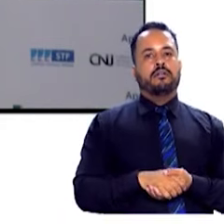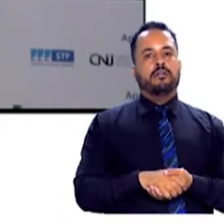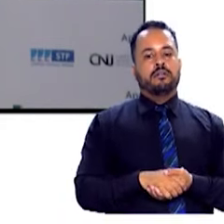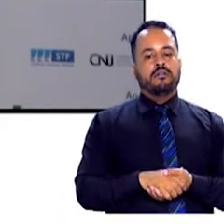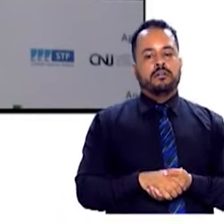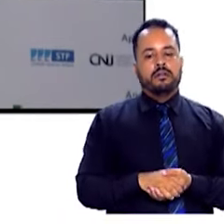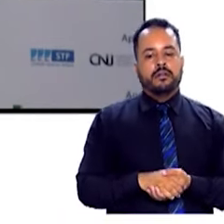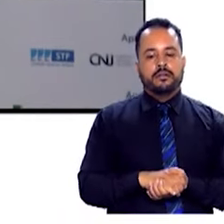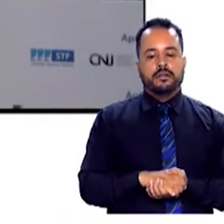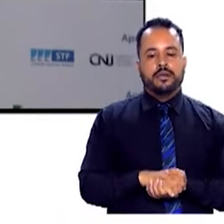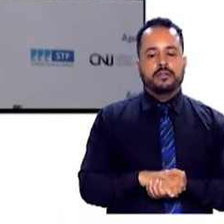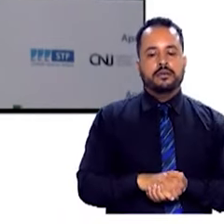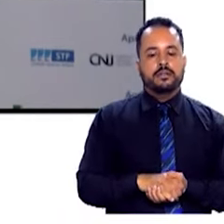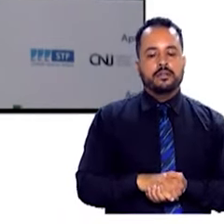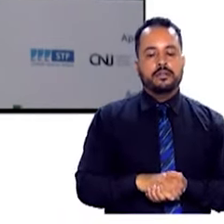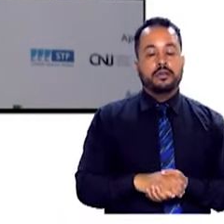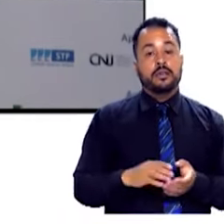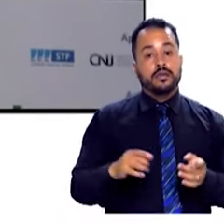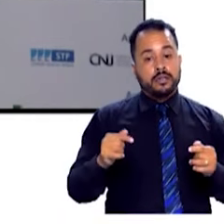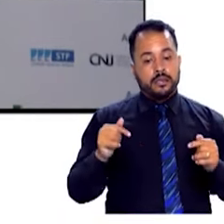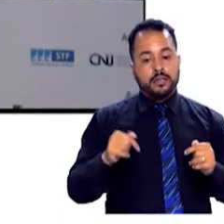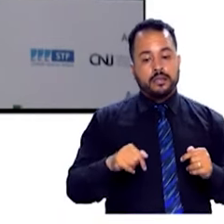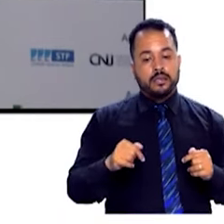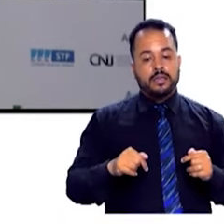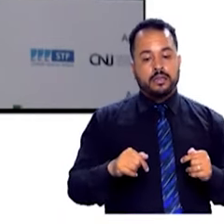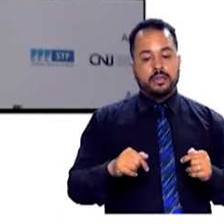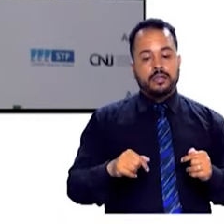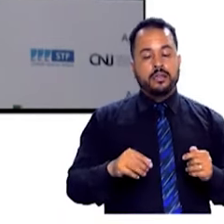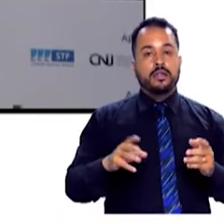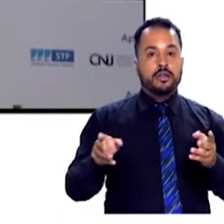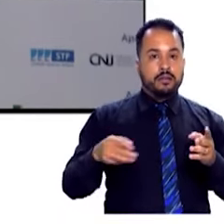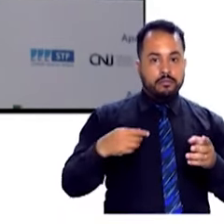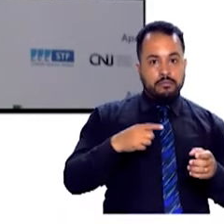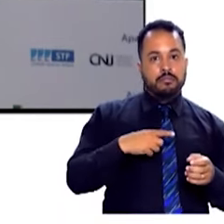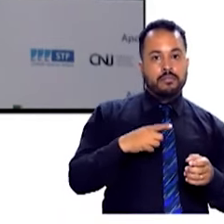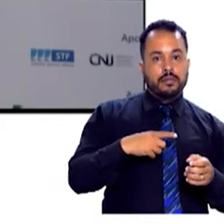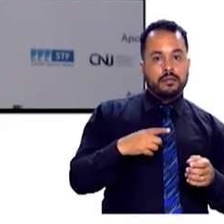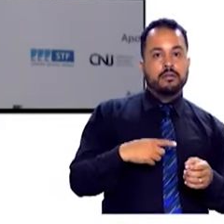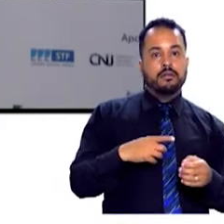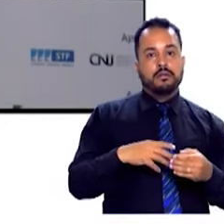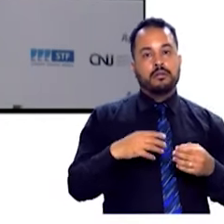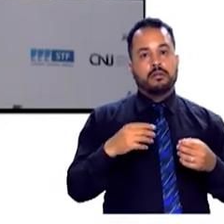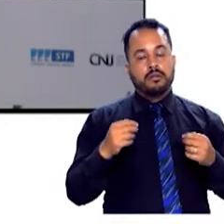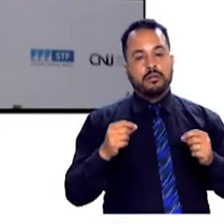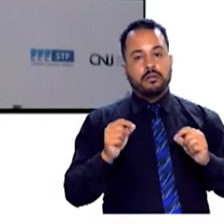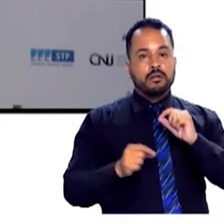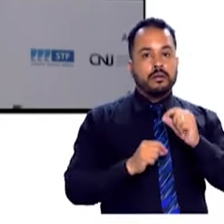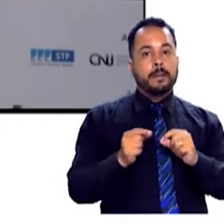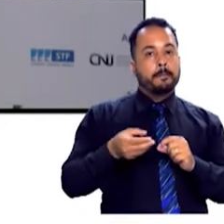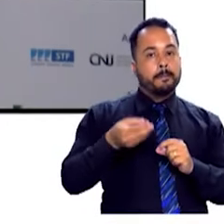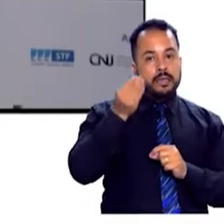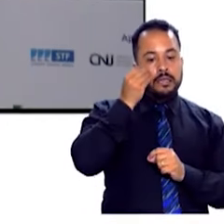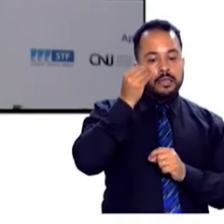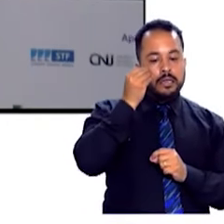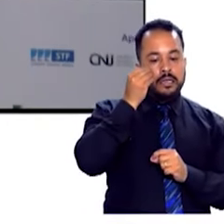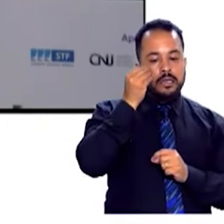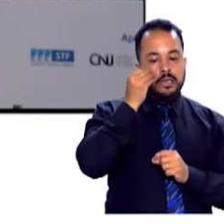real é este ordenar que eu tenho otimismo para que nós tentemos